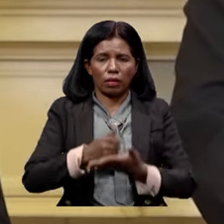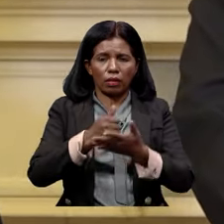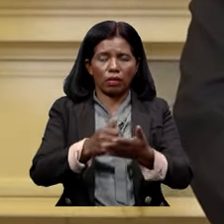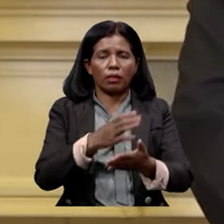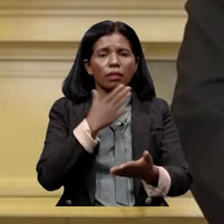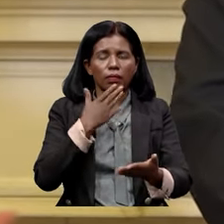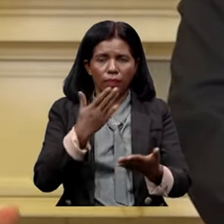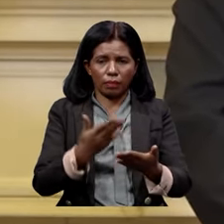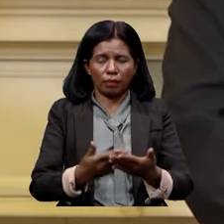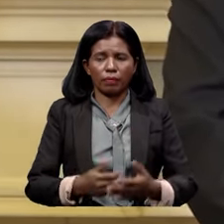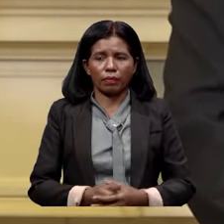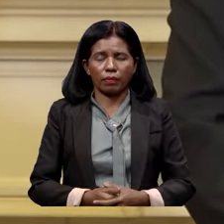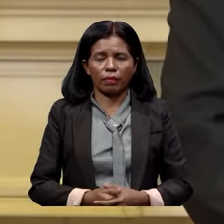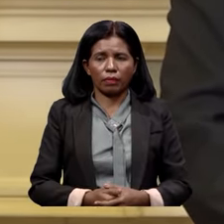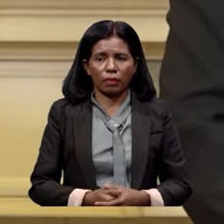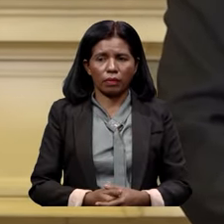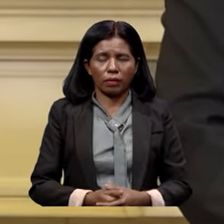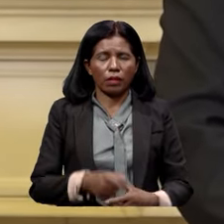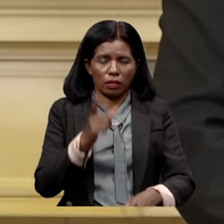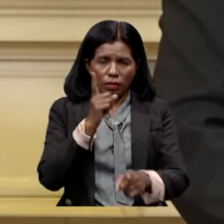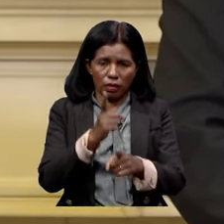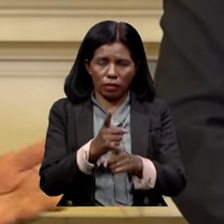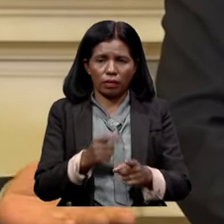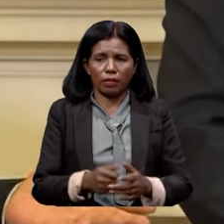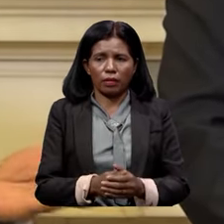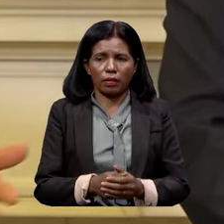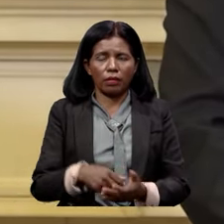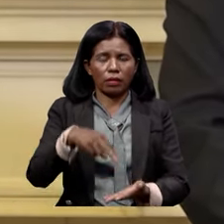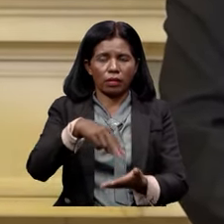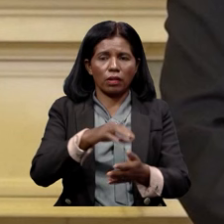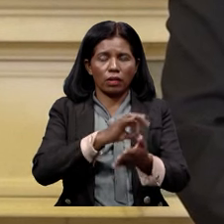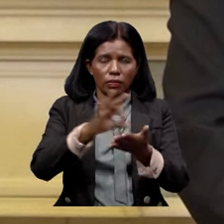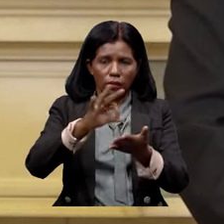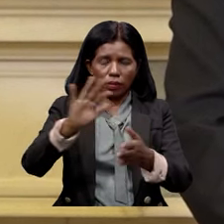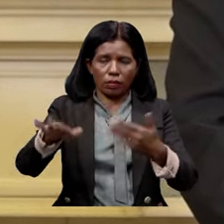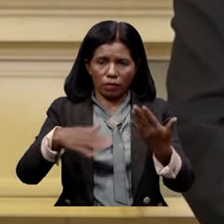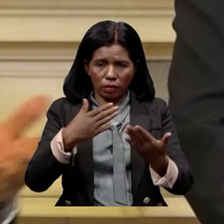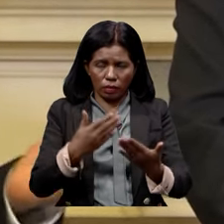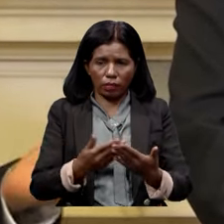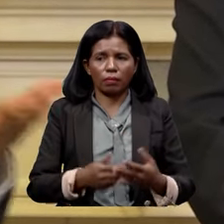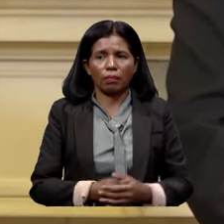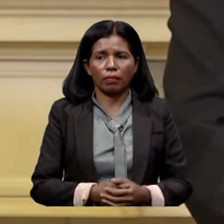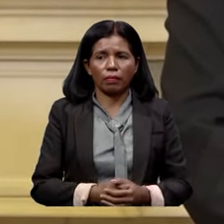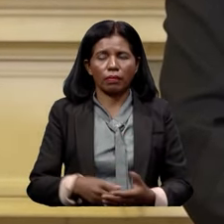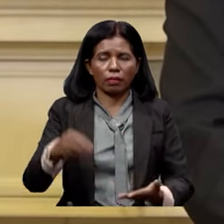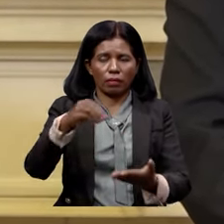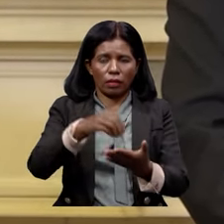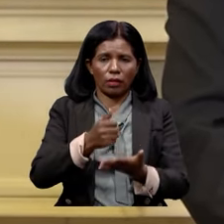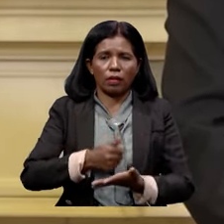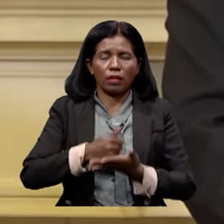consolidar. E, claro, esta formação toda que vão